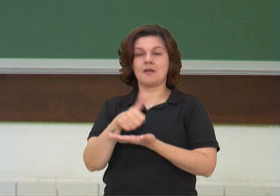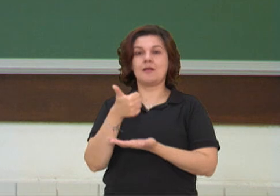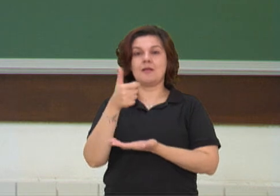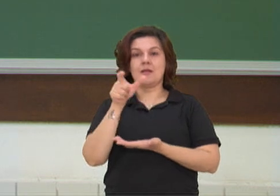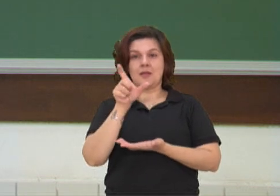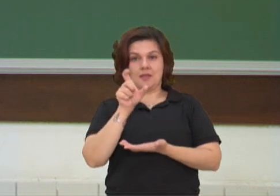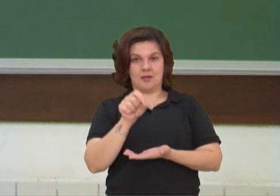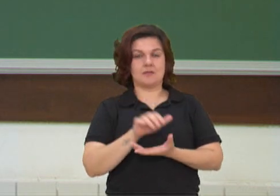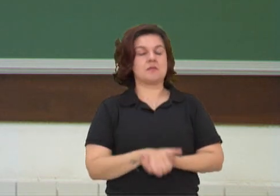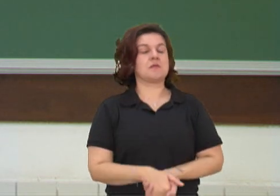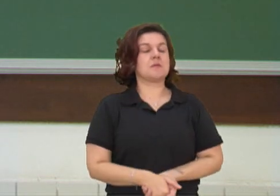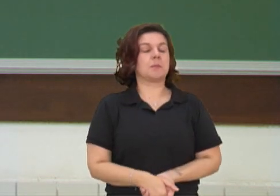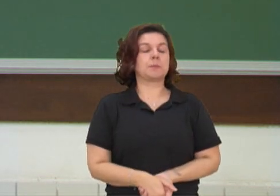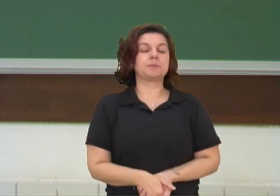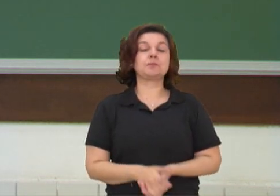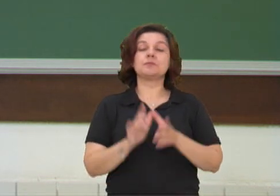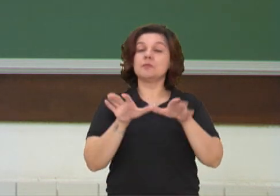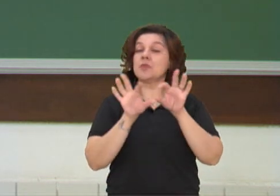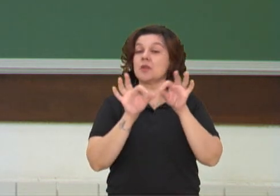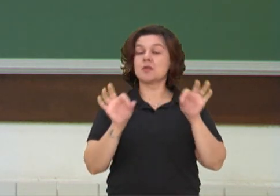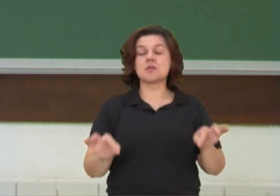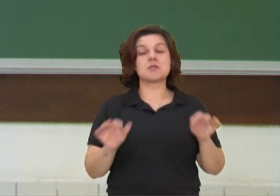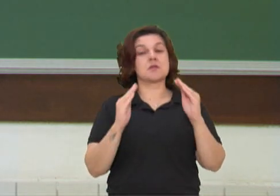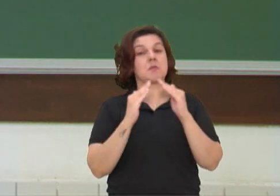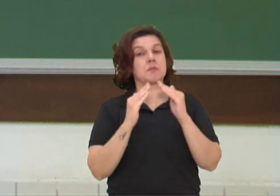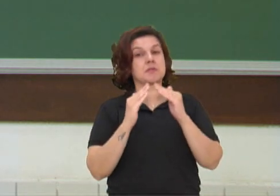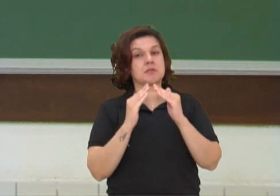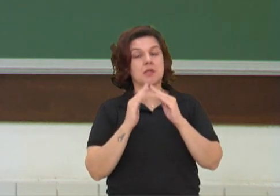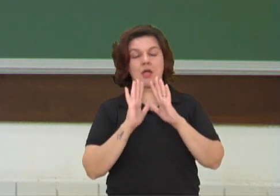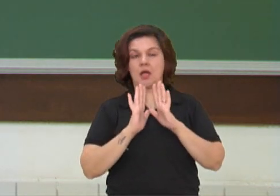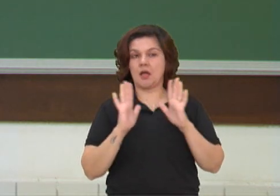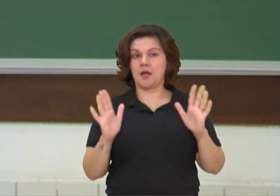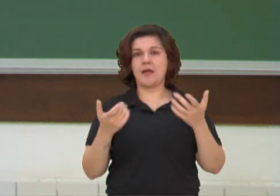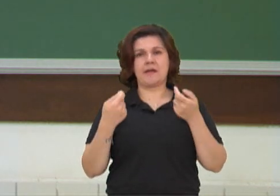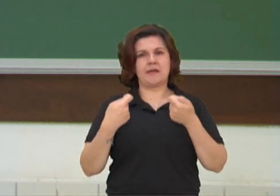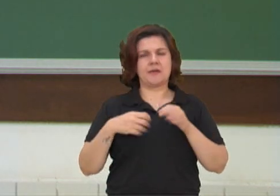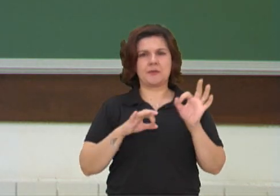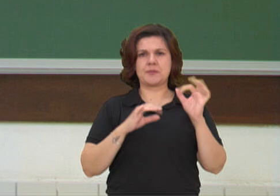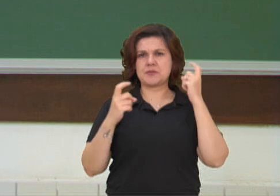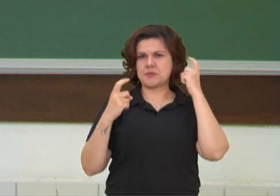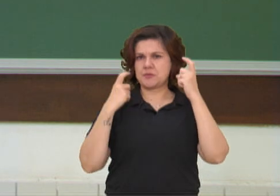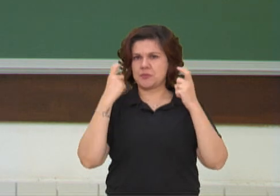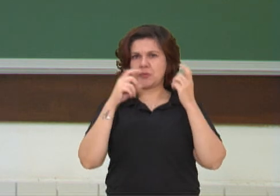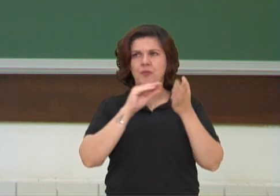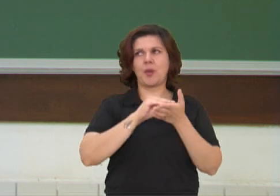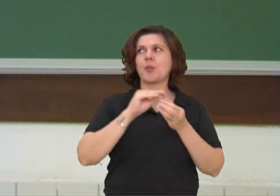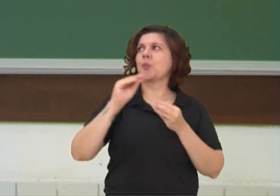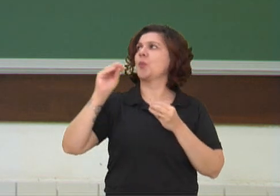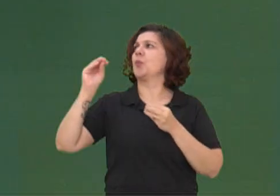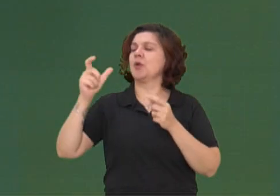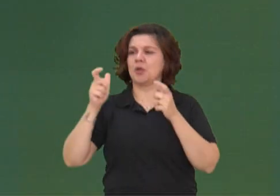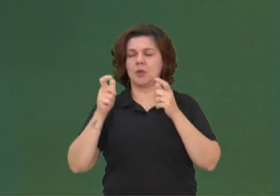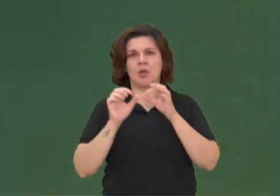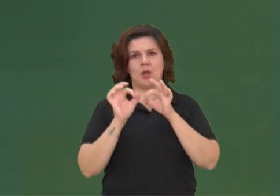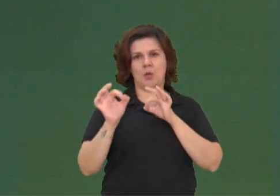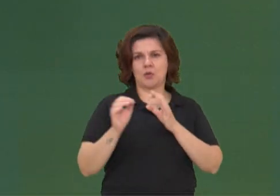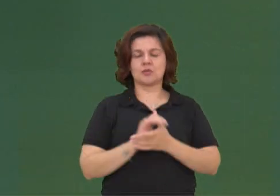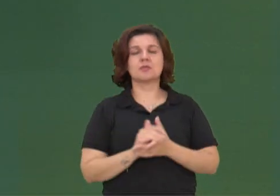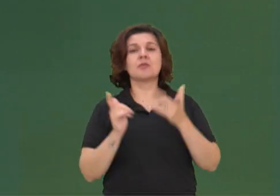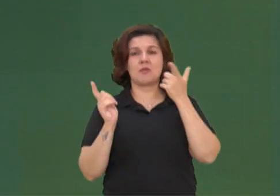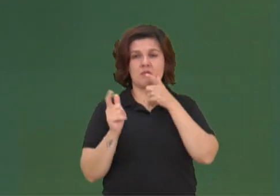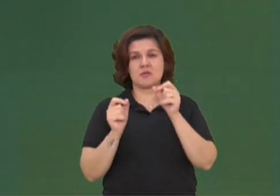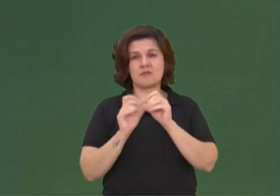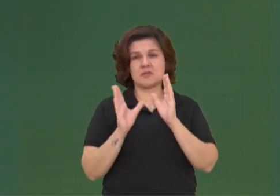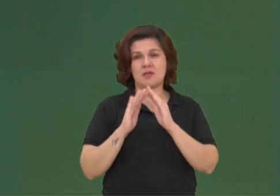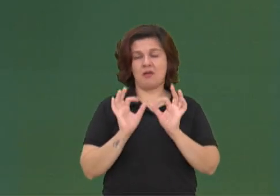vezes. São exercícios bem simples de serem feitos em casa e vocês não vão precisar assim se deslocar em um lugar assim para fazer. Vocês conseguem estar